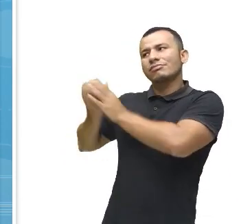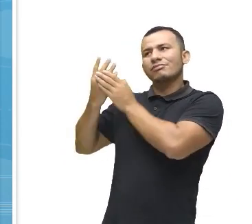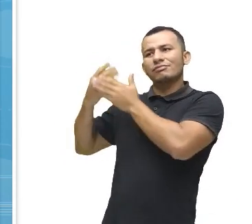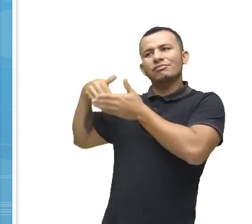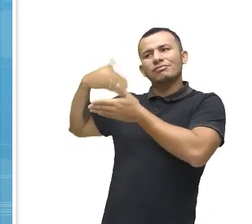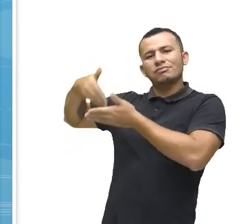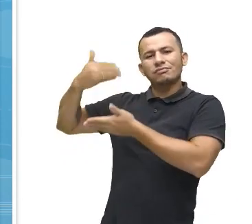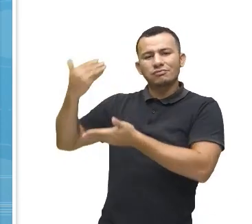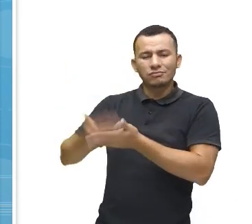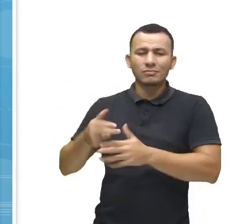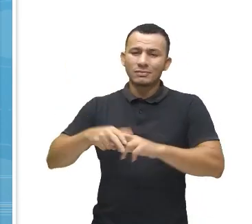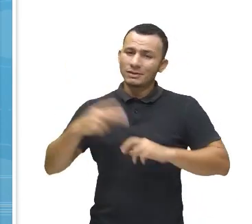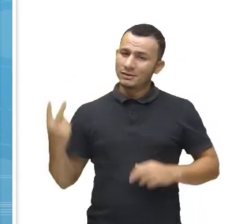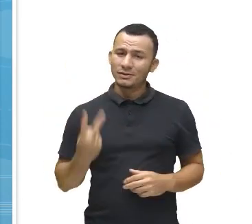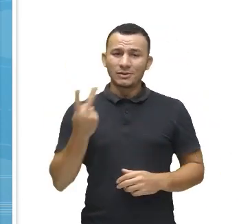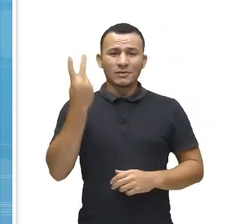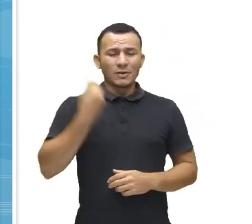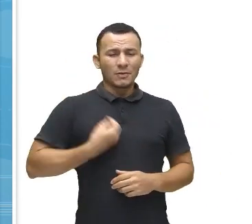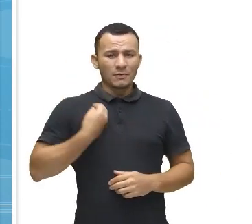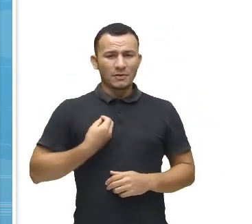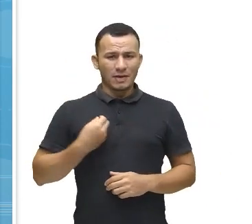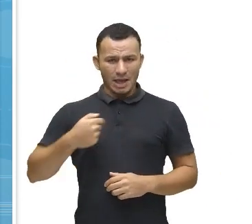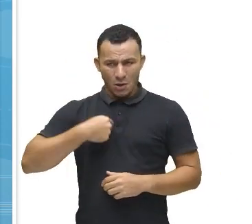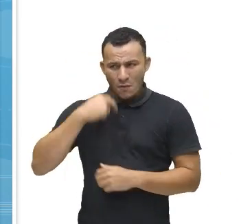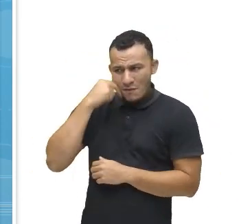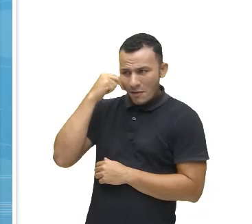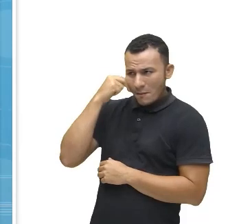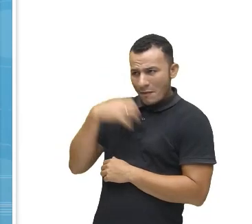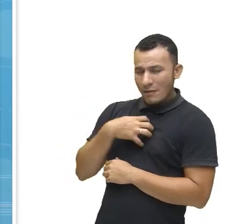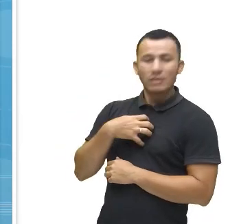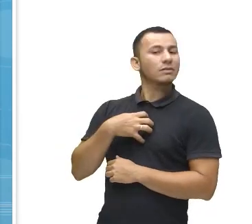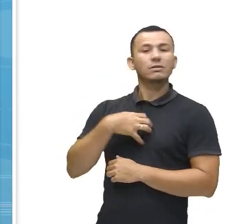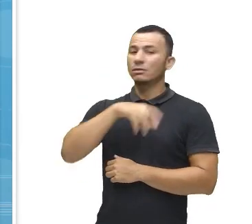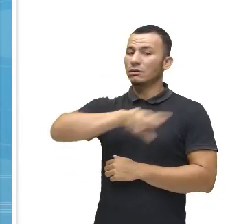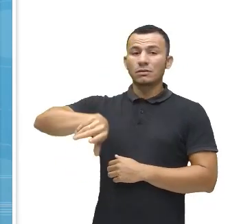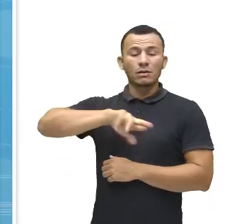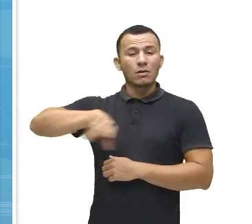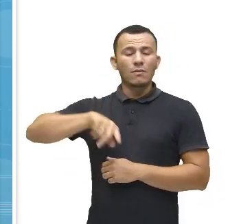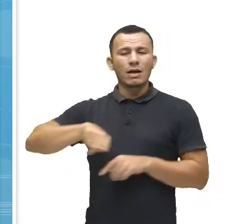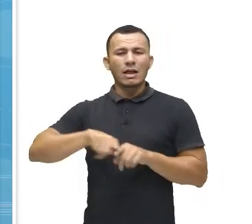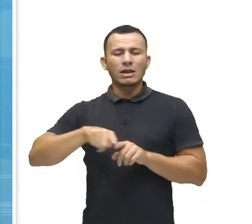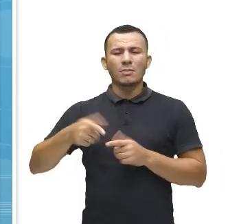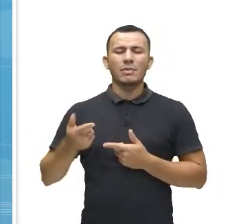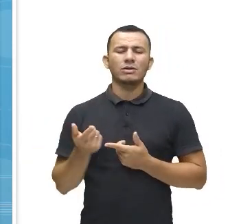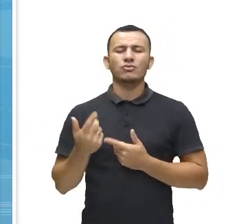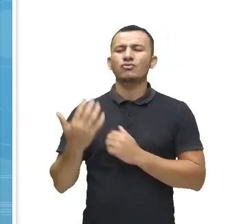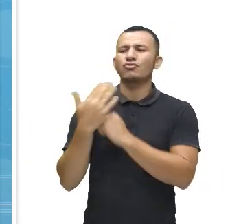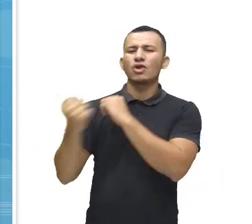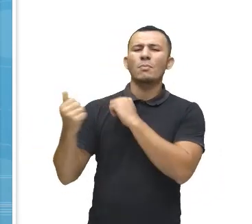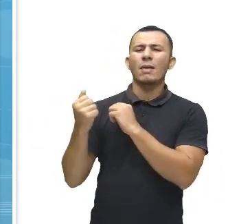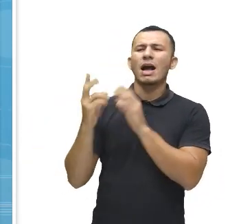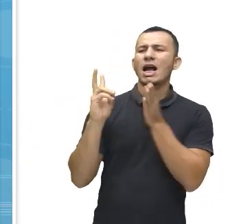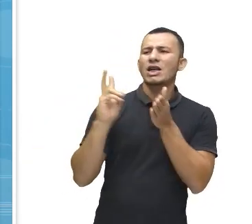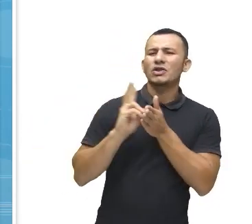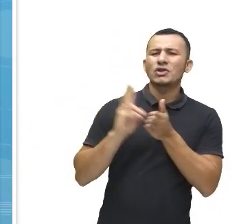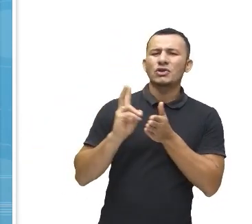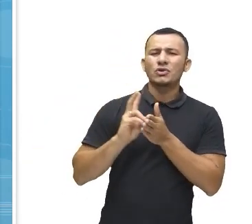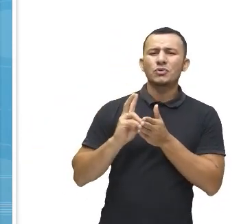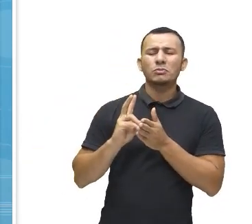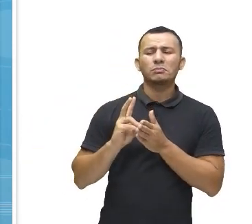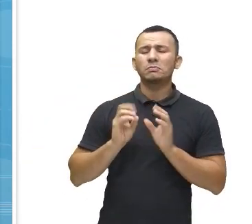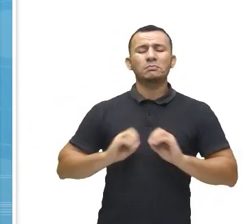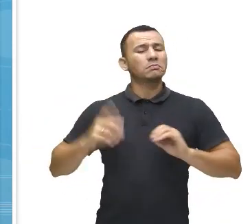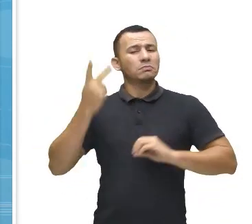é. A gente não pode ter vergonha do que a gente é. A gente não pode se sentir ofendido por ser chamado de índio, a não ser se for de forma